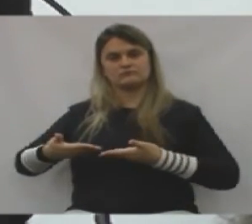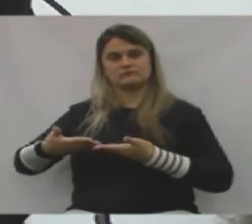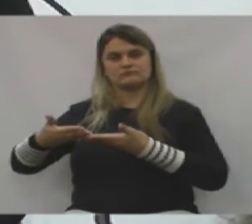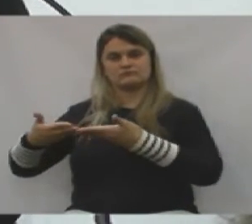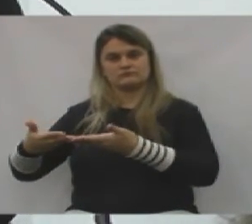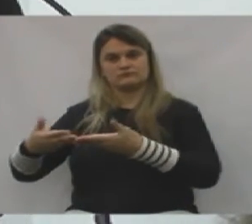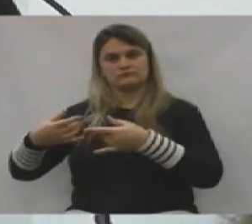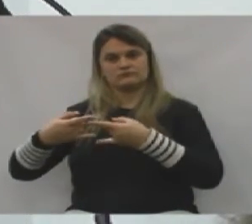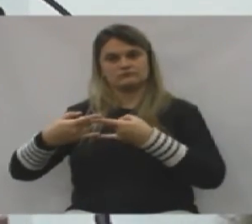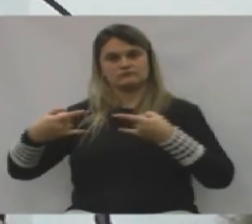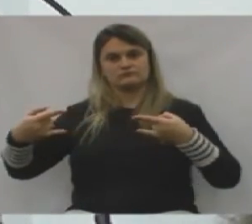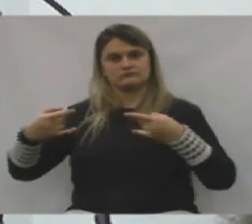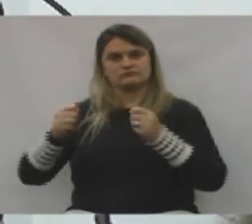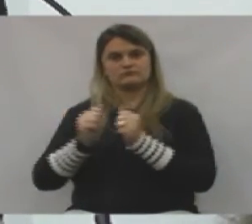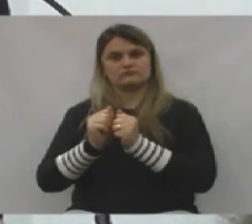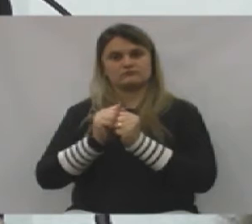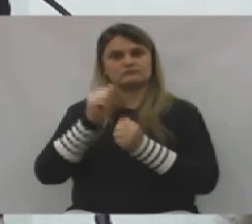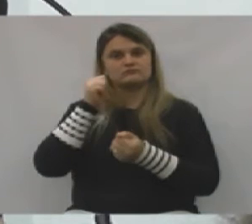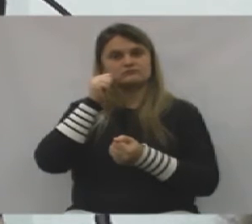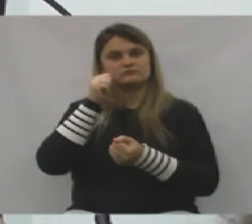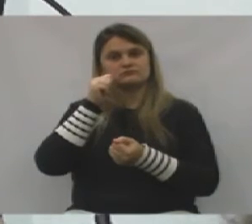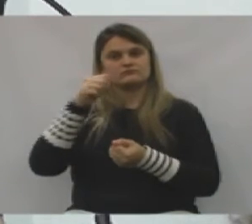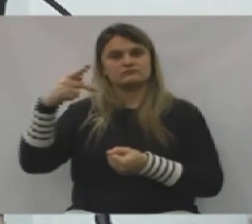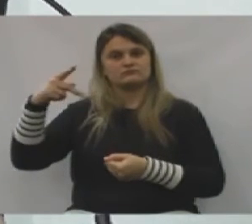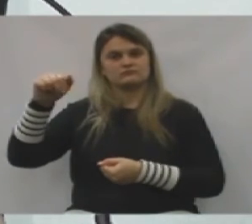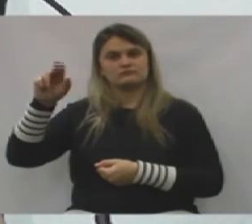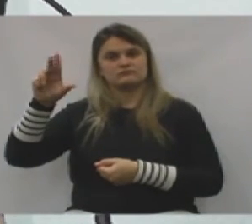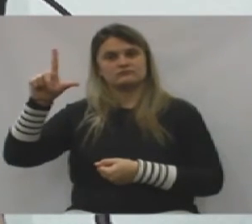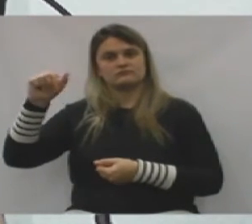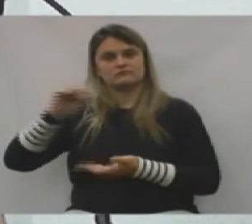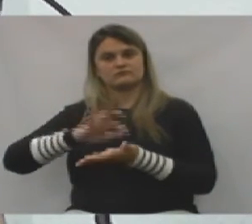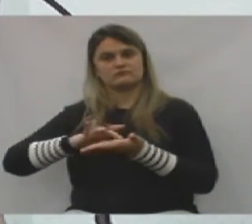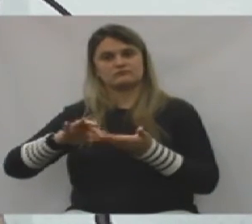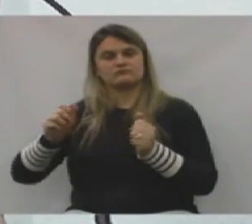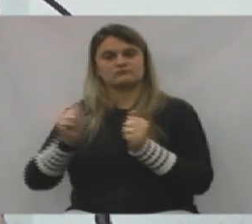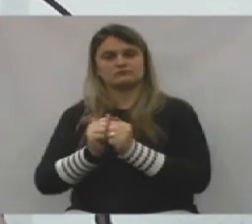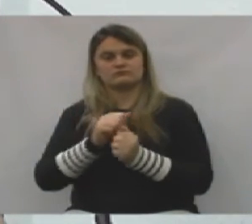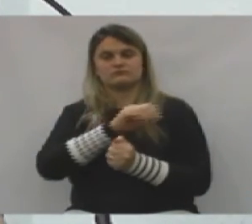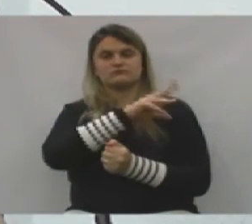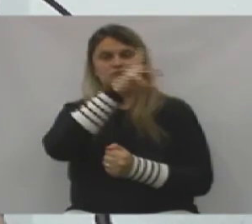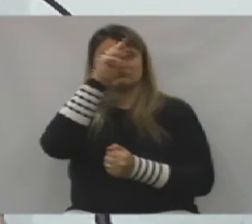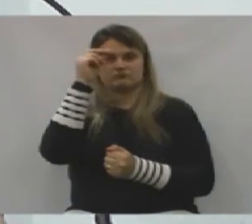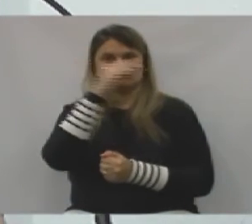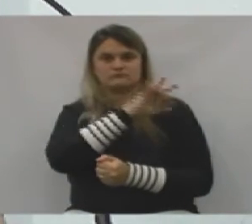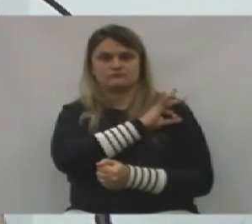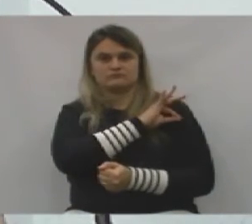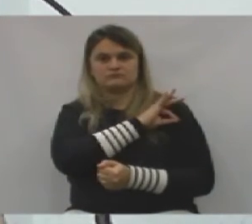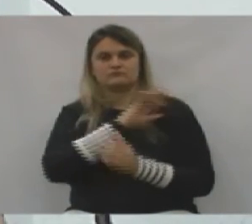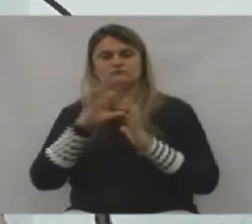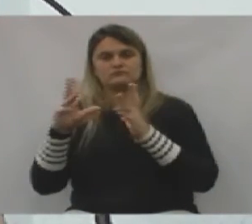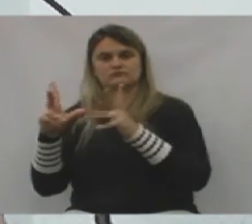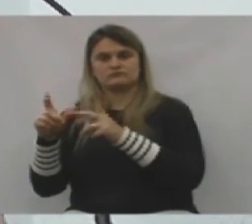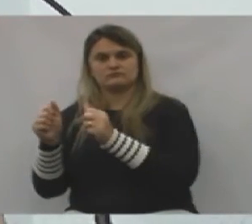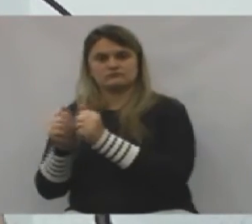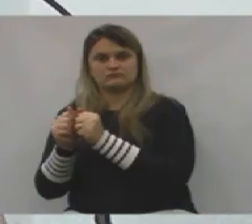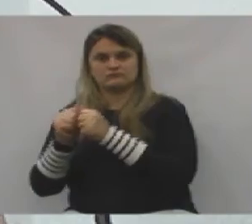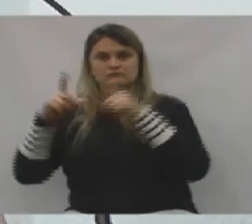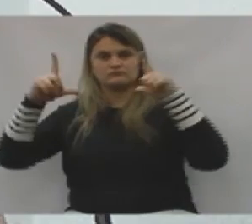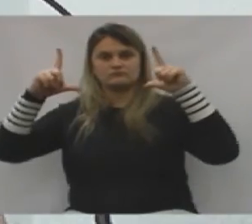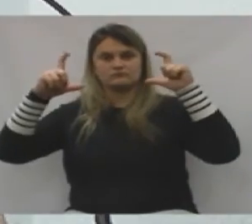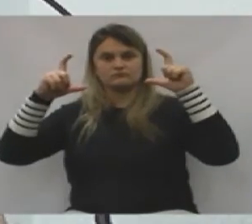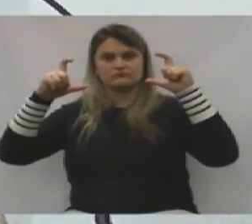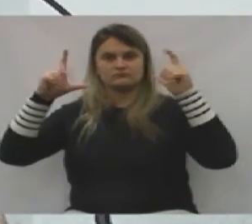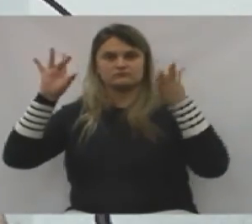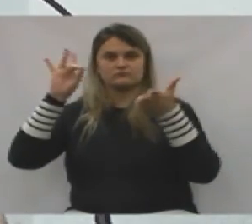com a Paula, junto com o Santinho, o Bashir, nós todos juntos aqui para essa foto